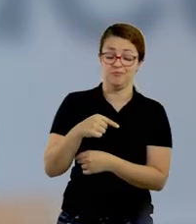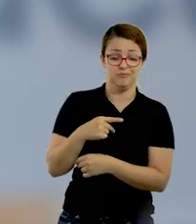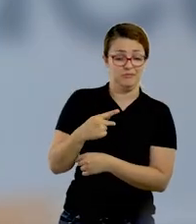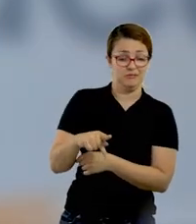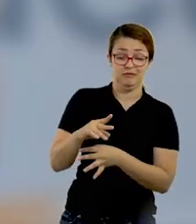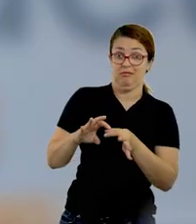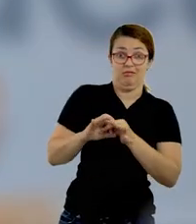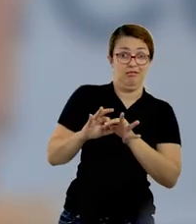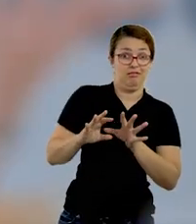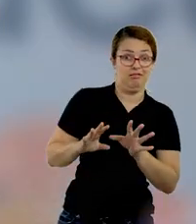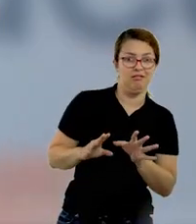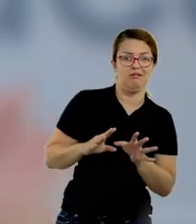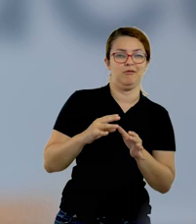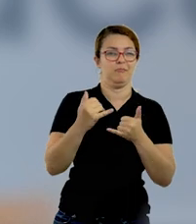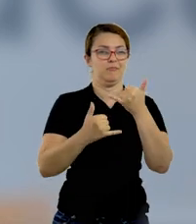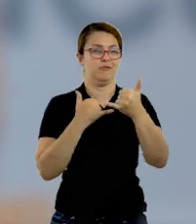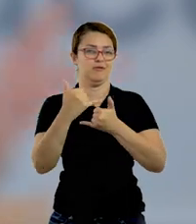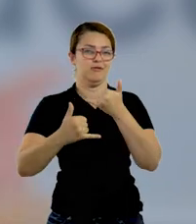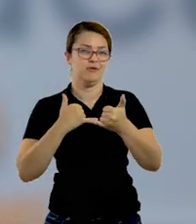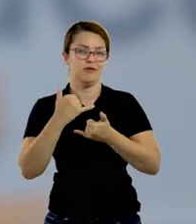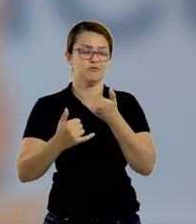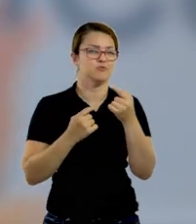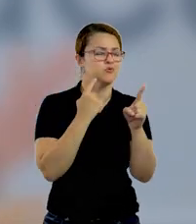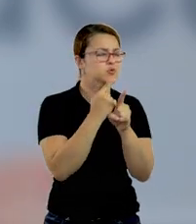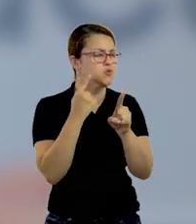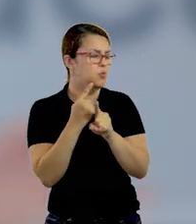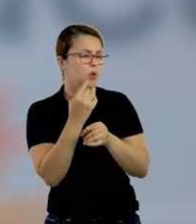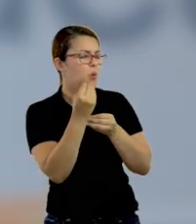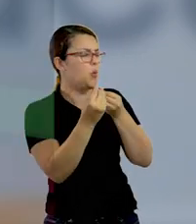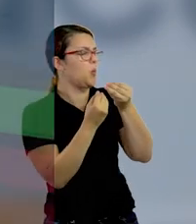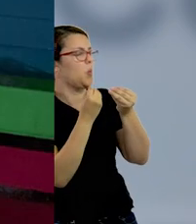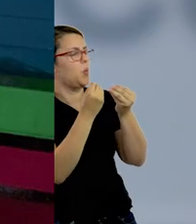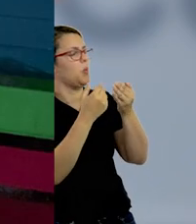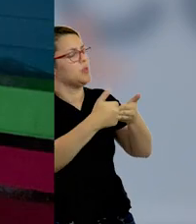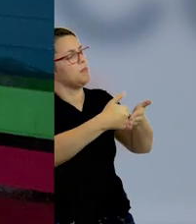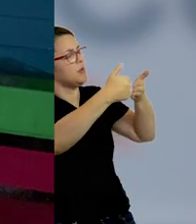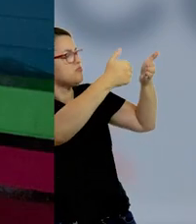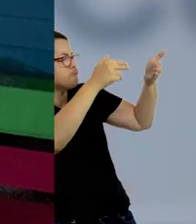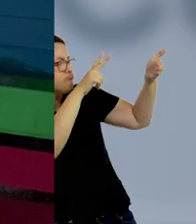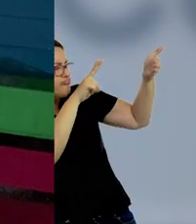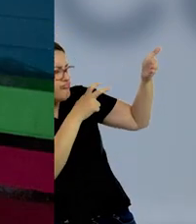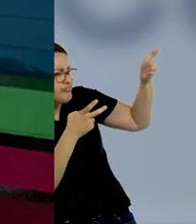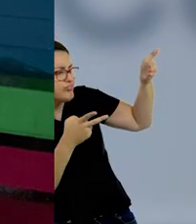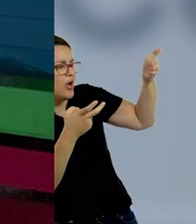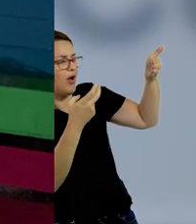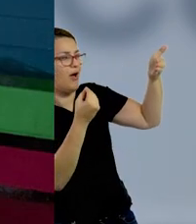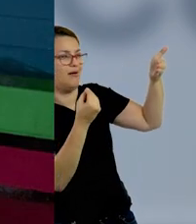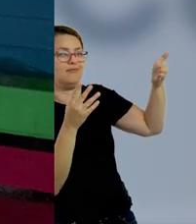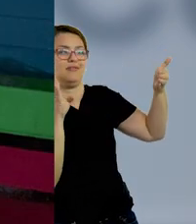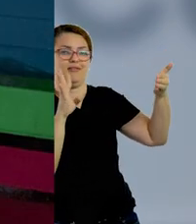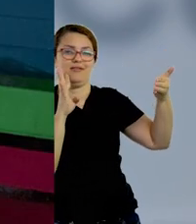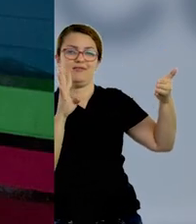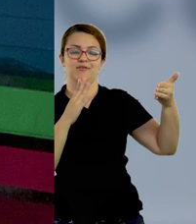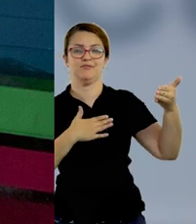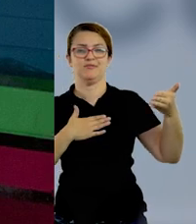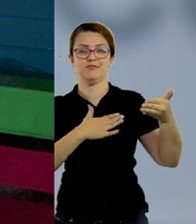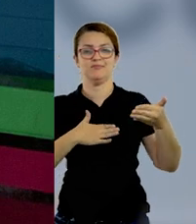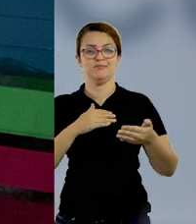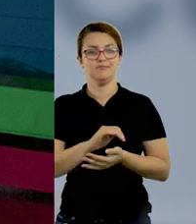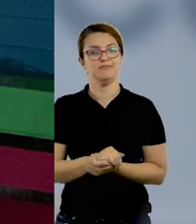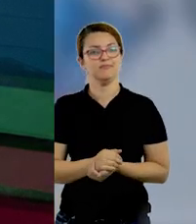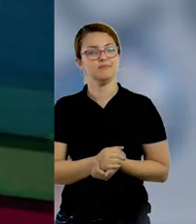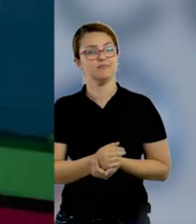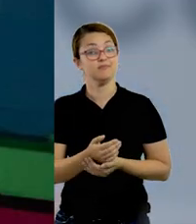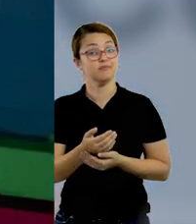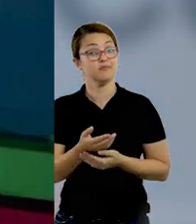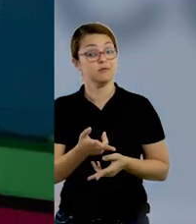E depois deixa a criança criar, brincar, fazer a sombra, descobrir a própria sombra na parede, refletida, e eles vão achar